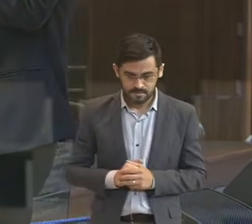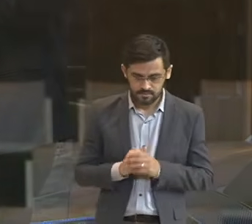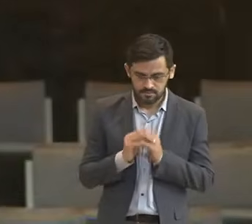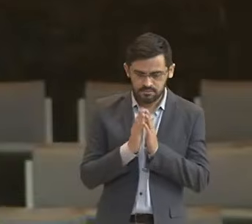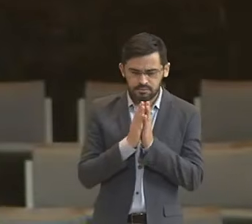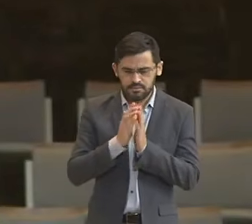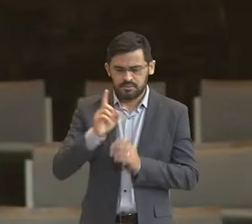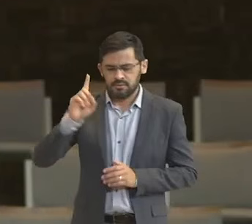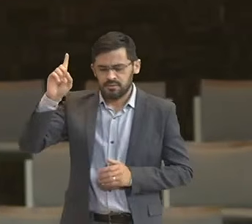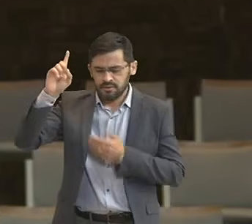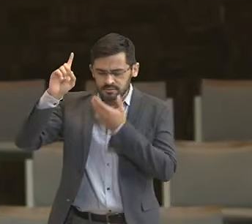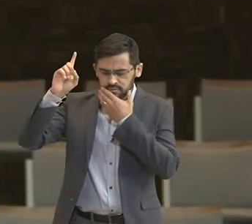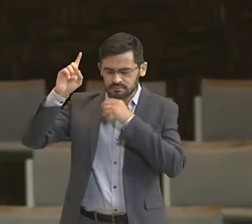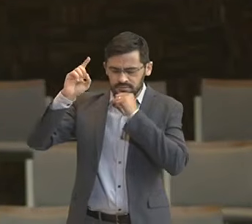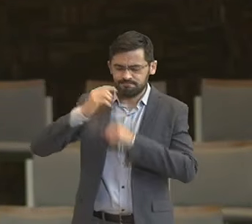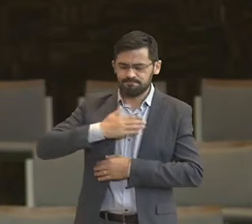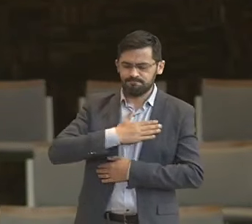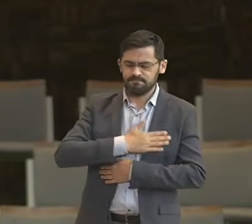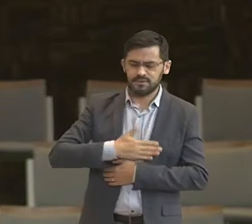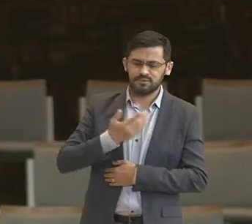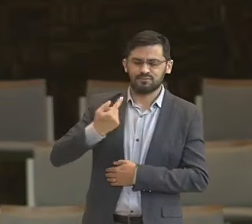Pai querido, nós estamos aqui